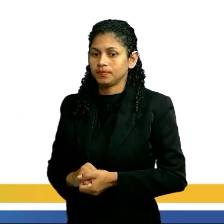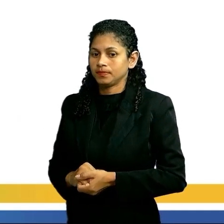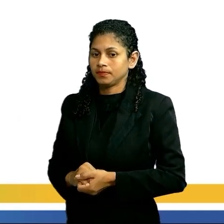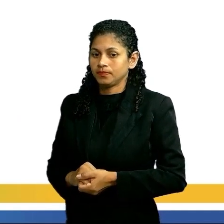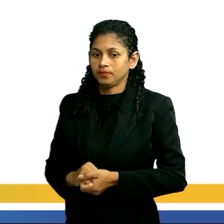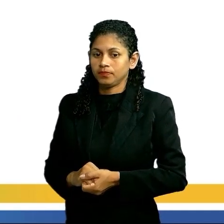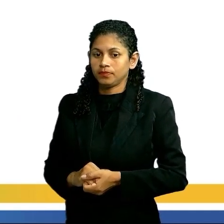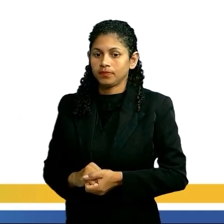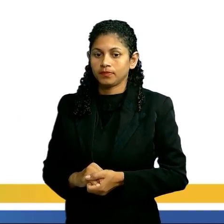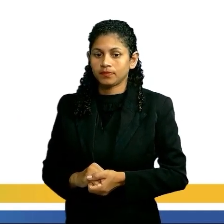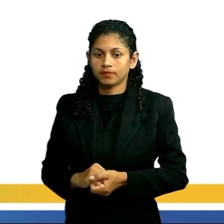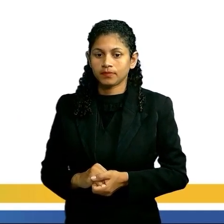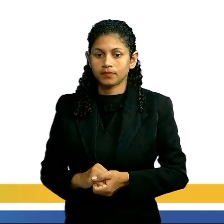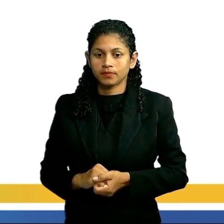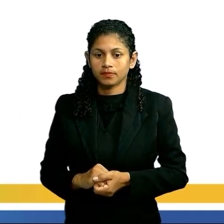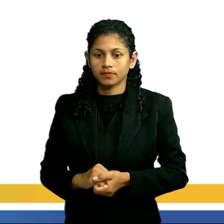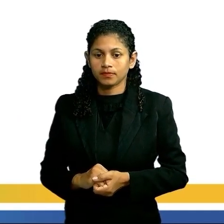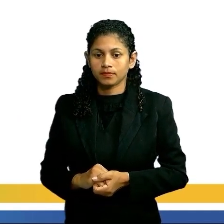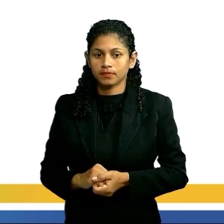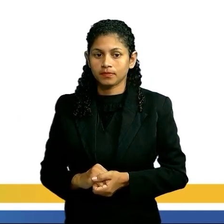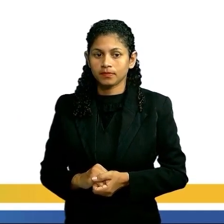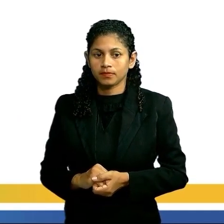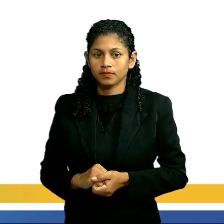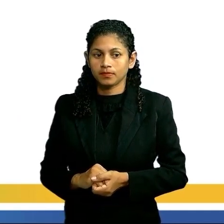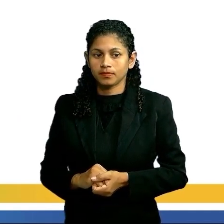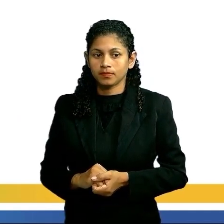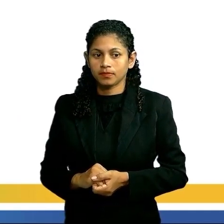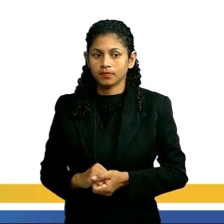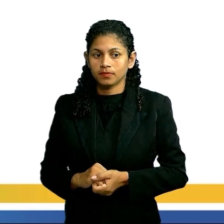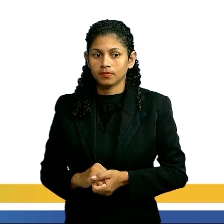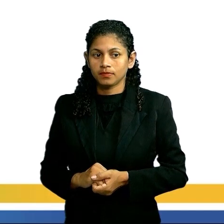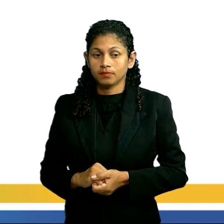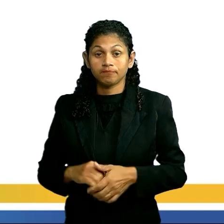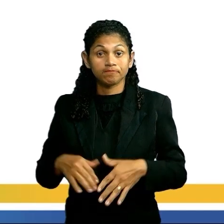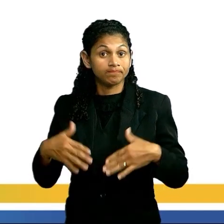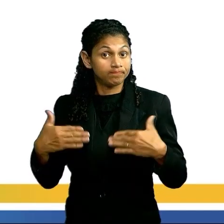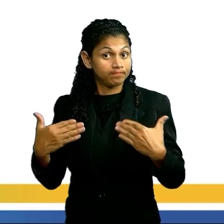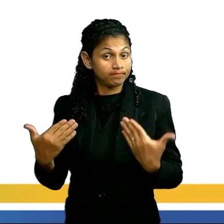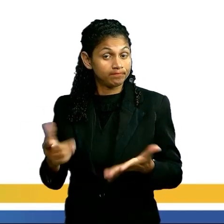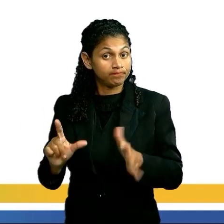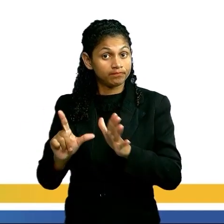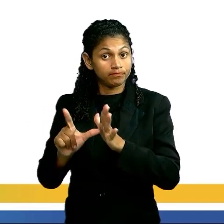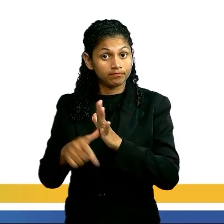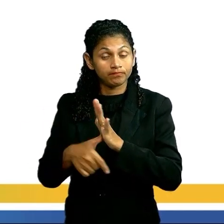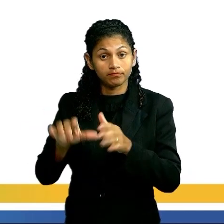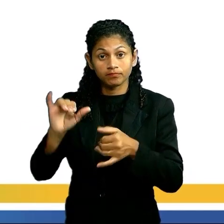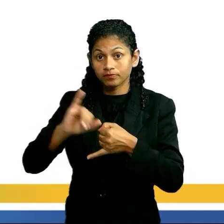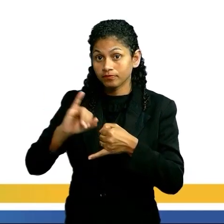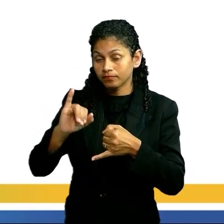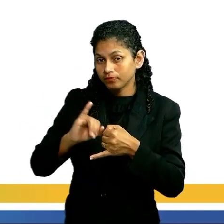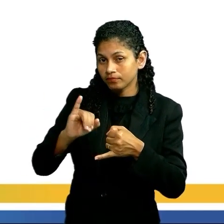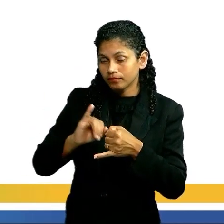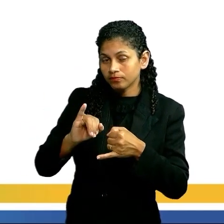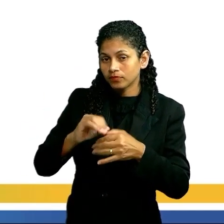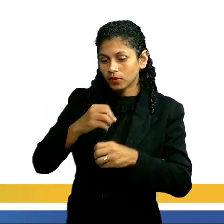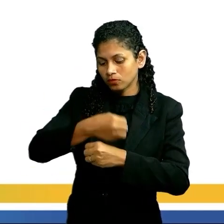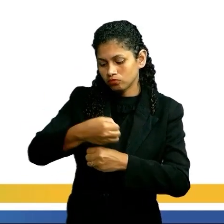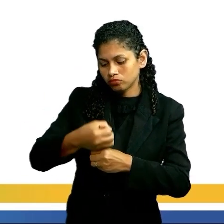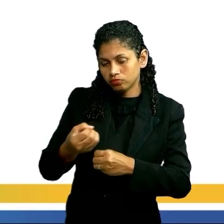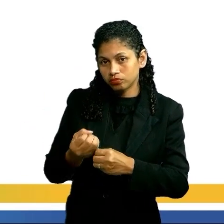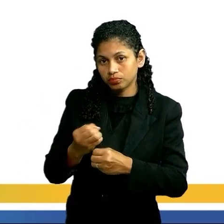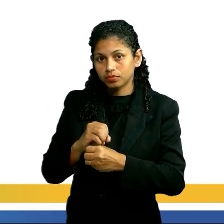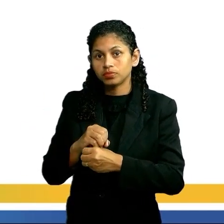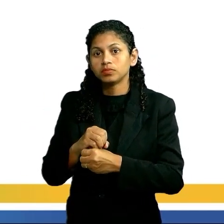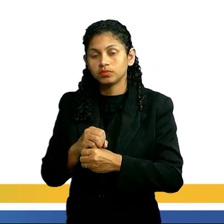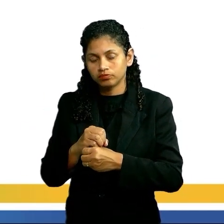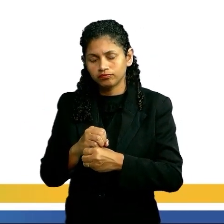vizinho que eu falo. Só para facilitar a compreensão. Tá? Então, depois de fazer isso para a molécula inteira,